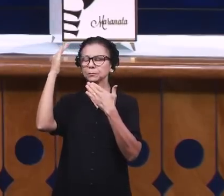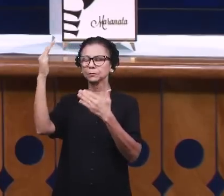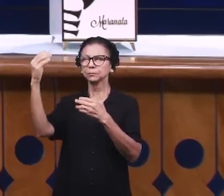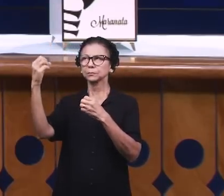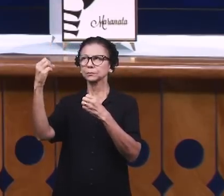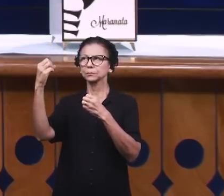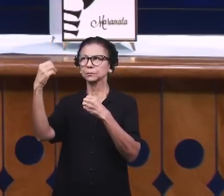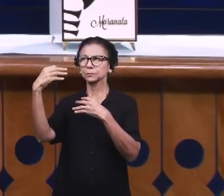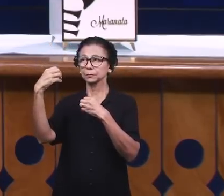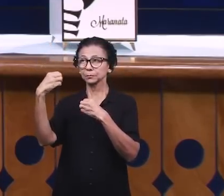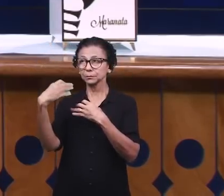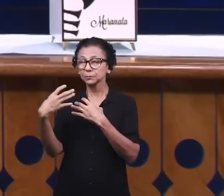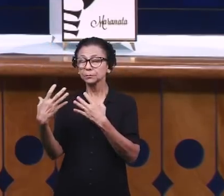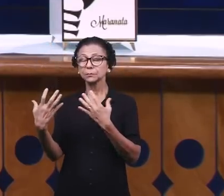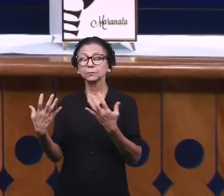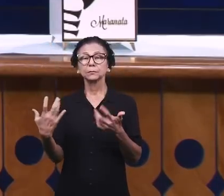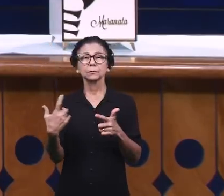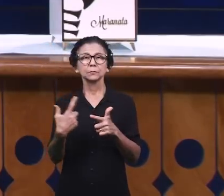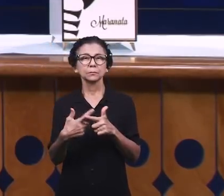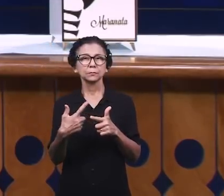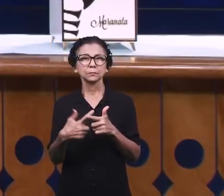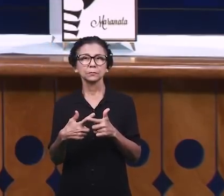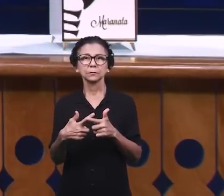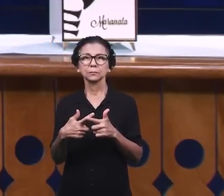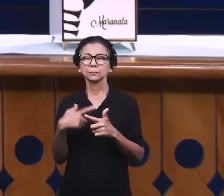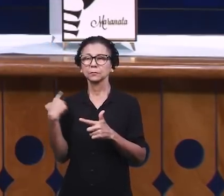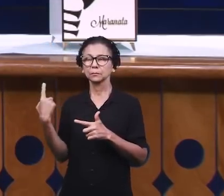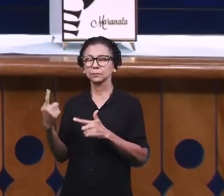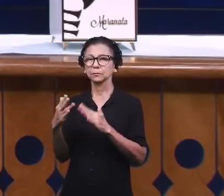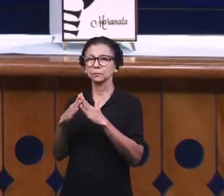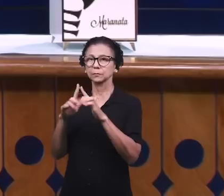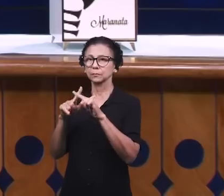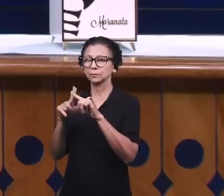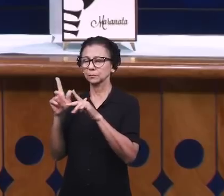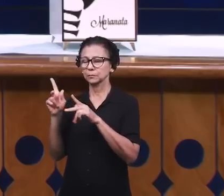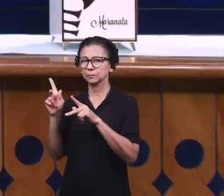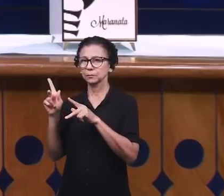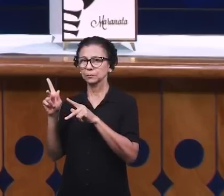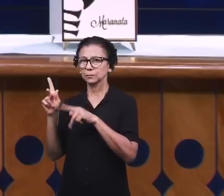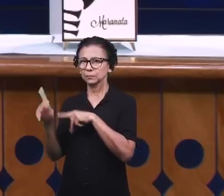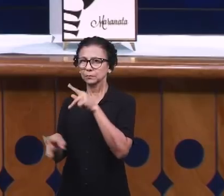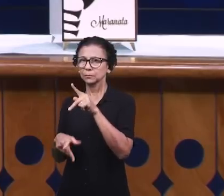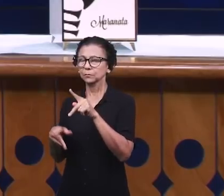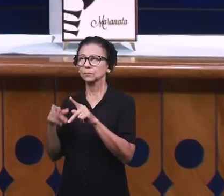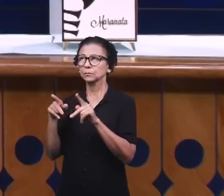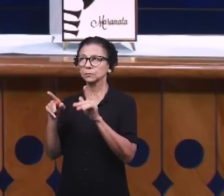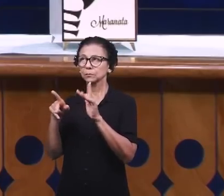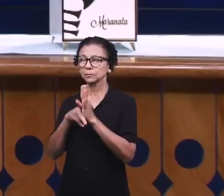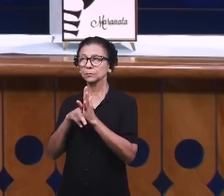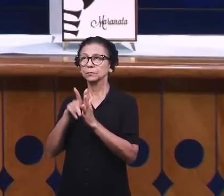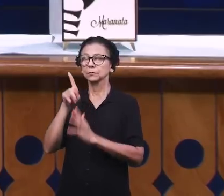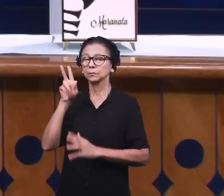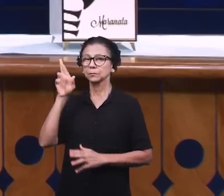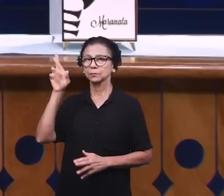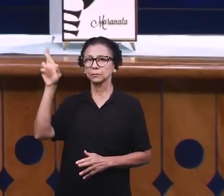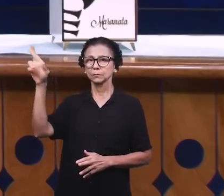teu ensino. Senhor, porque como igreja, como povo teu, Senhor, nós não